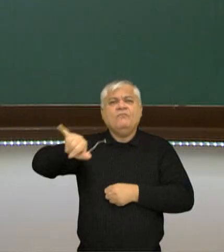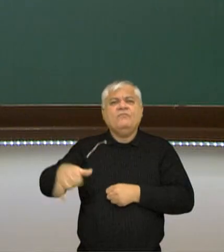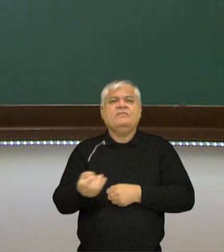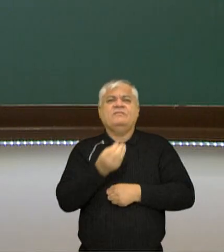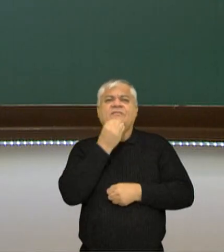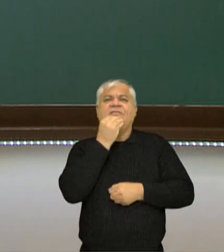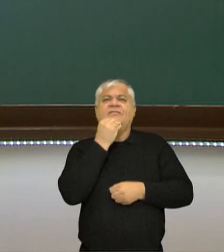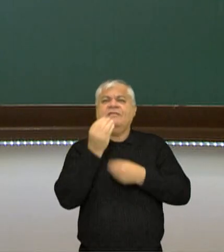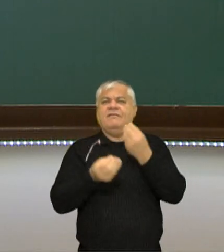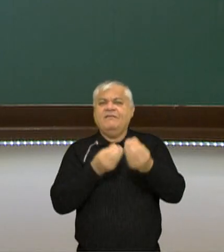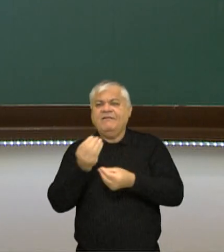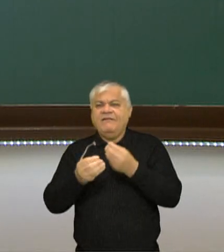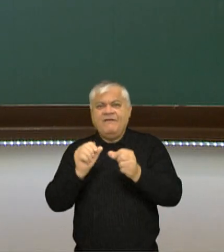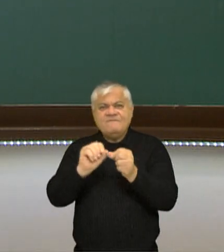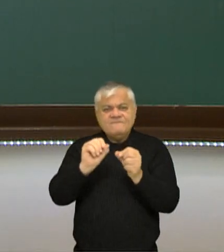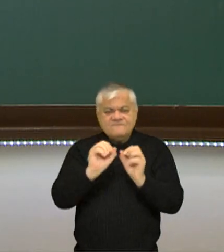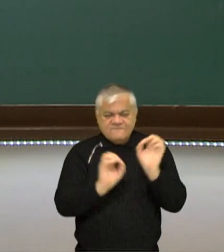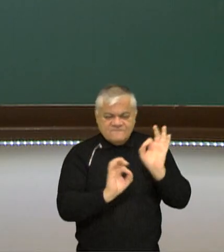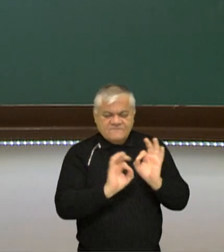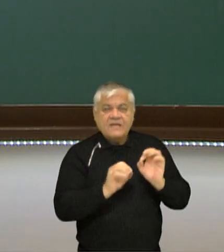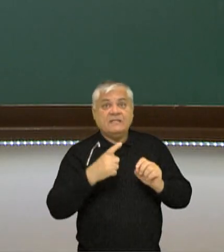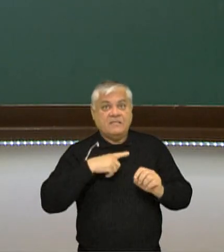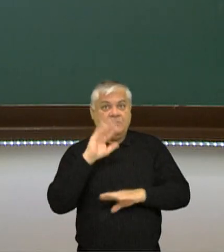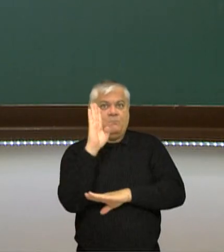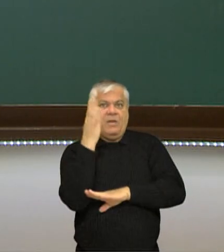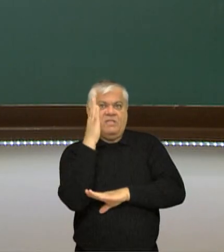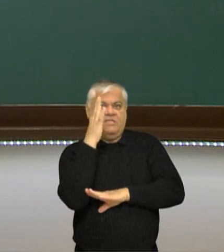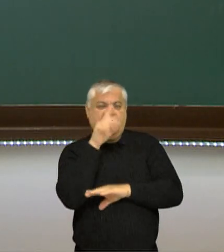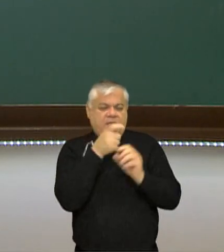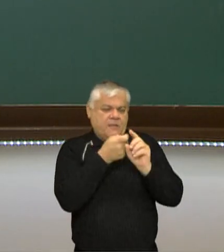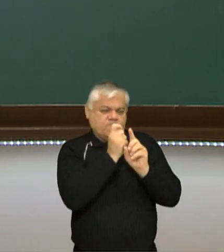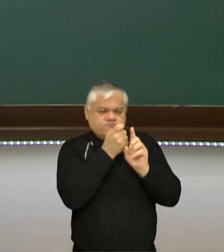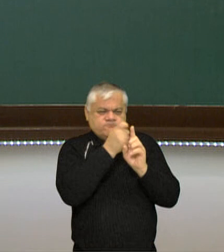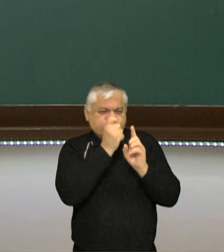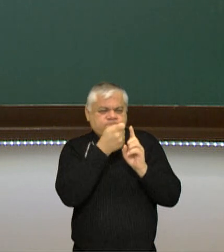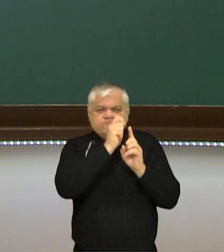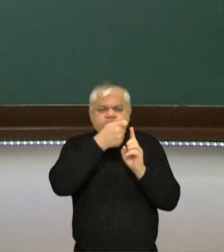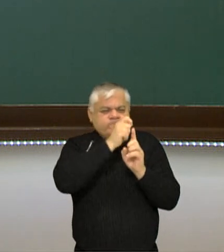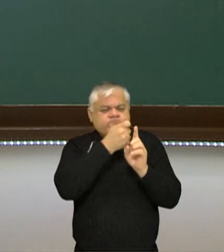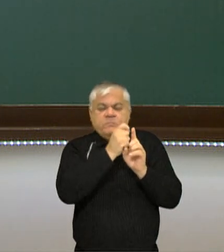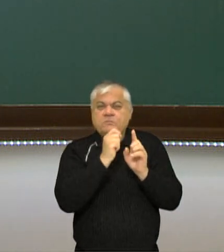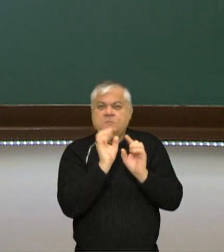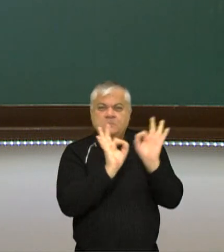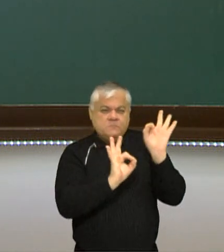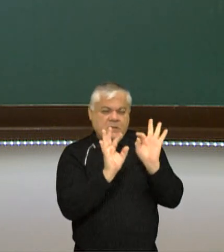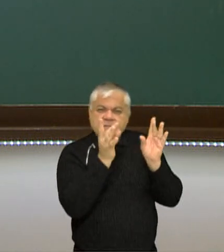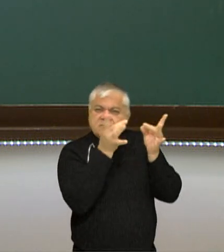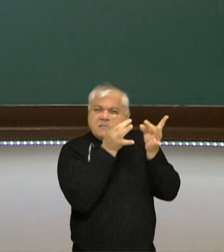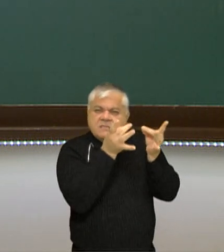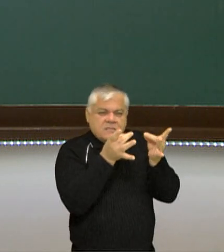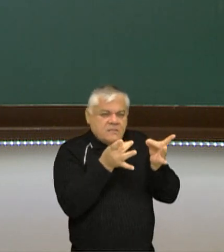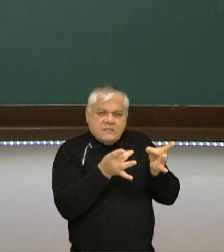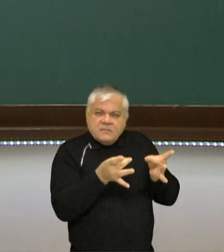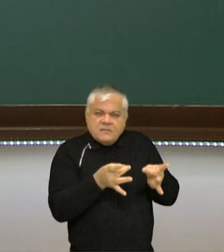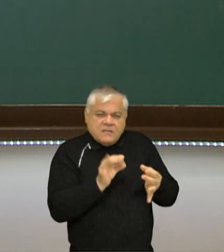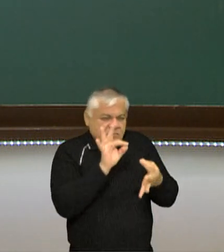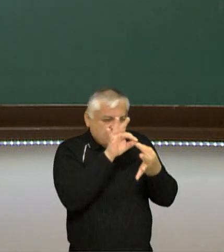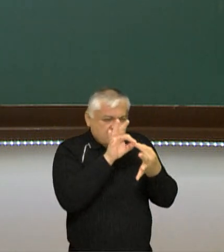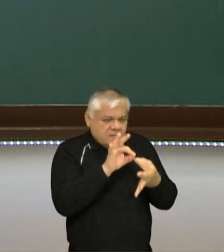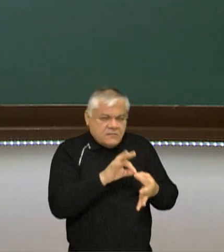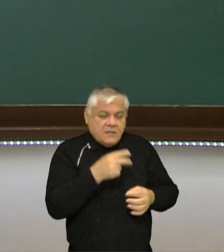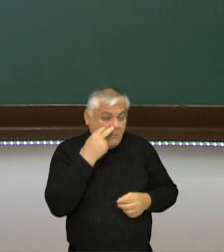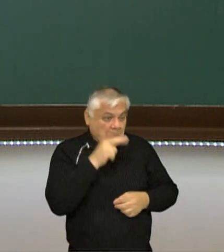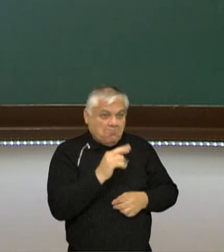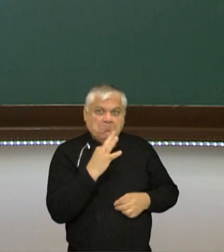aquelas peças de madeira, né, feitas de forma artesanal, né, com muito cuidado, com muito zelo, né,